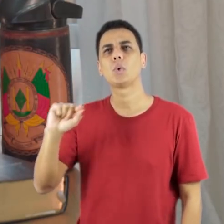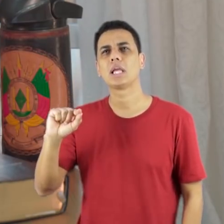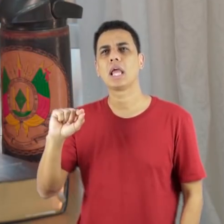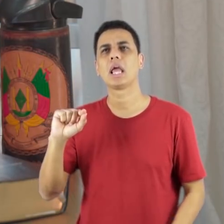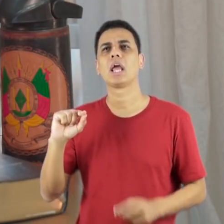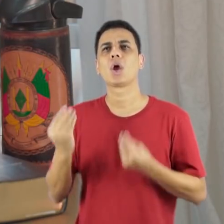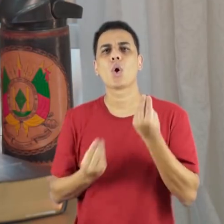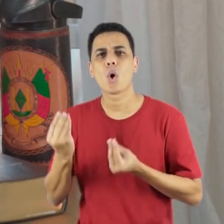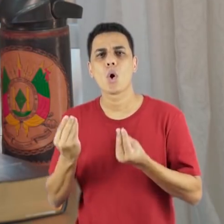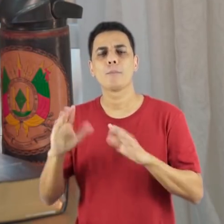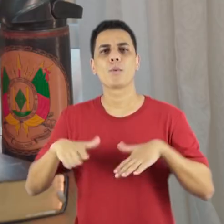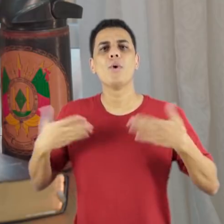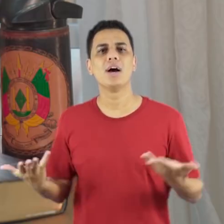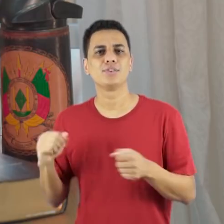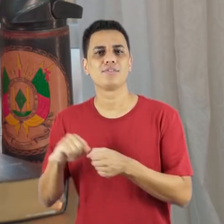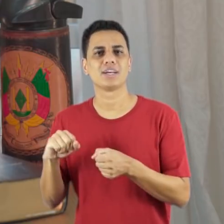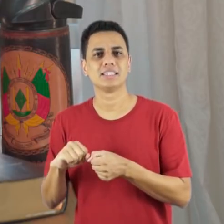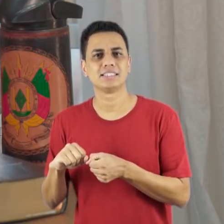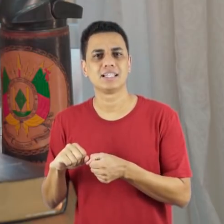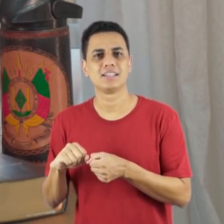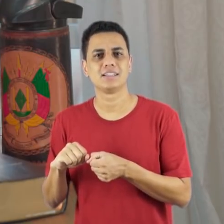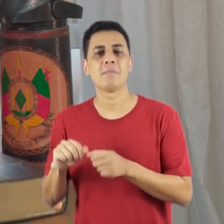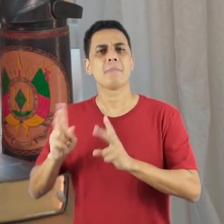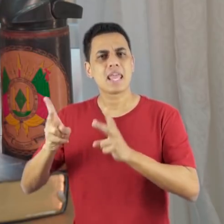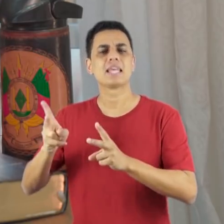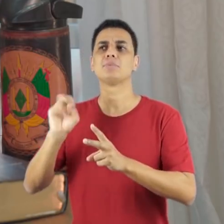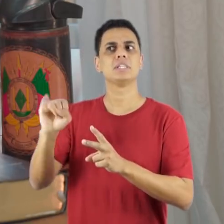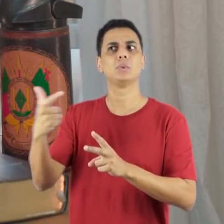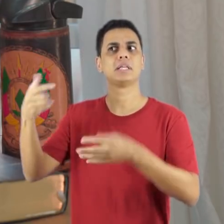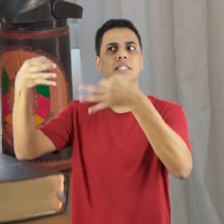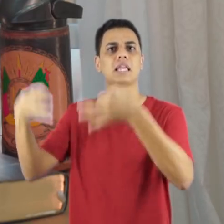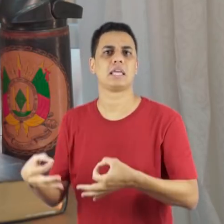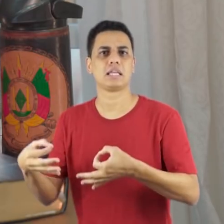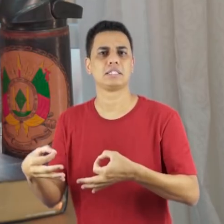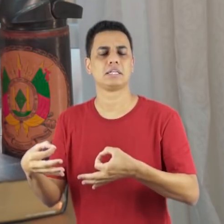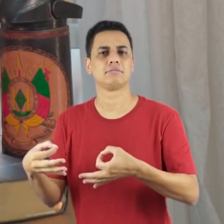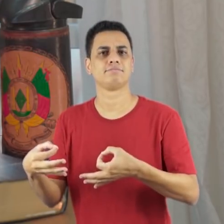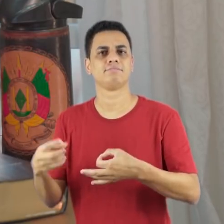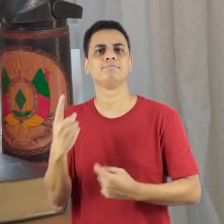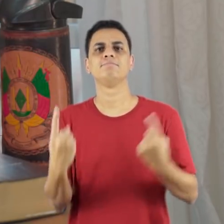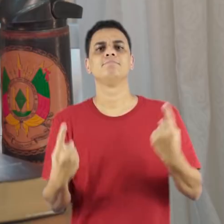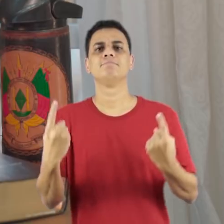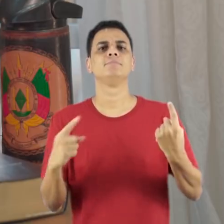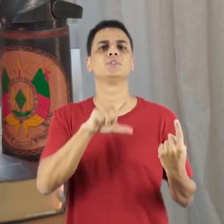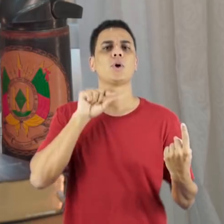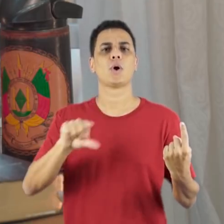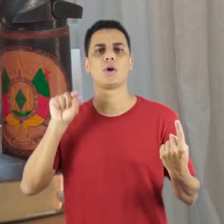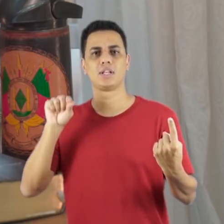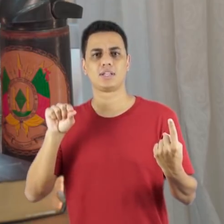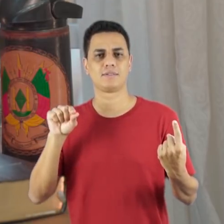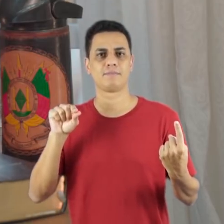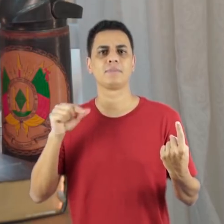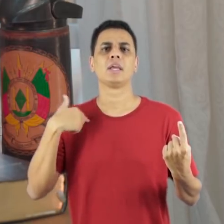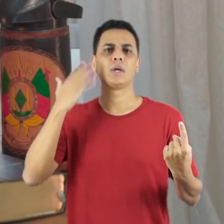como e quando fazer, mesmo diante das incertezas? Será que você toparia essa troca? Eu sei,